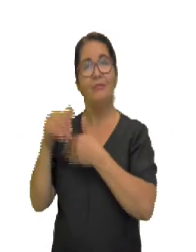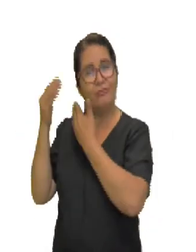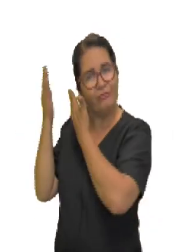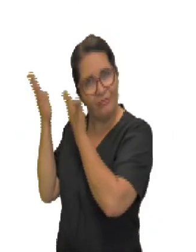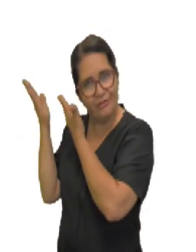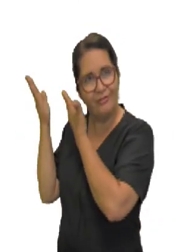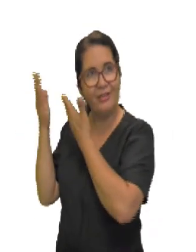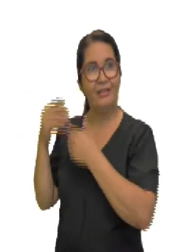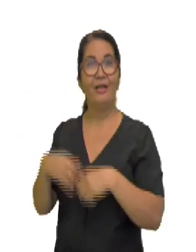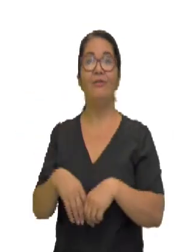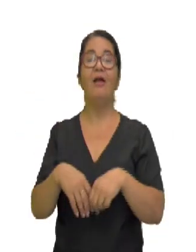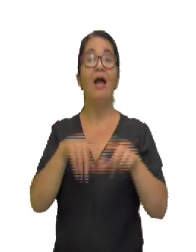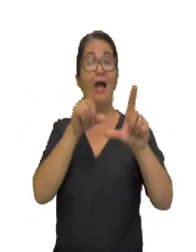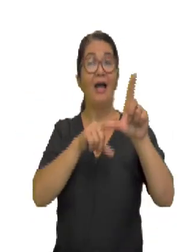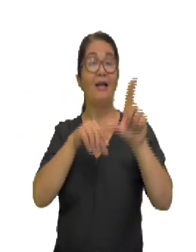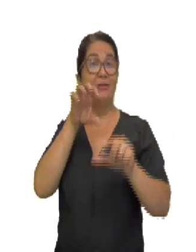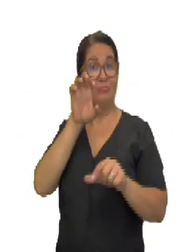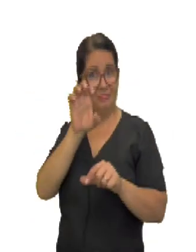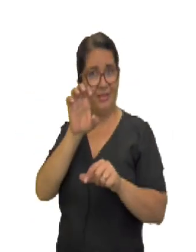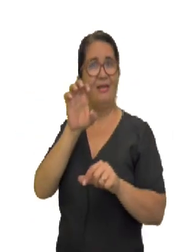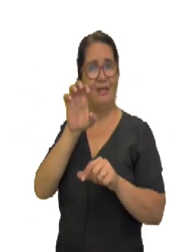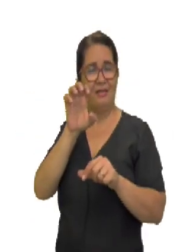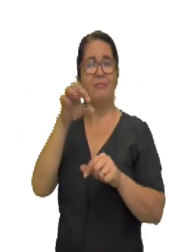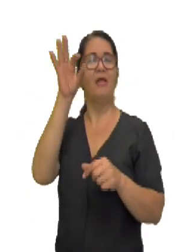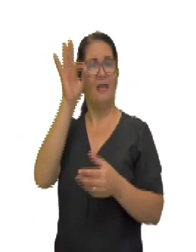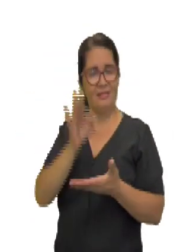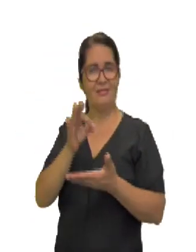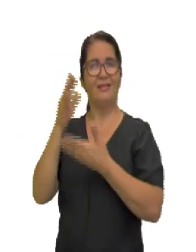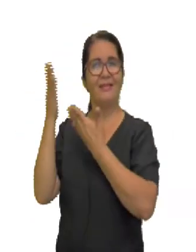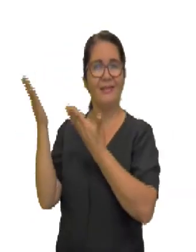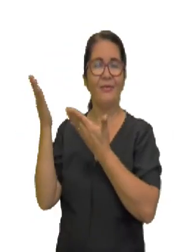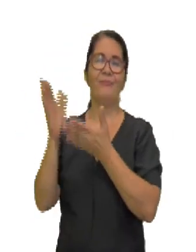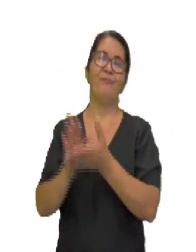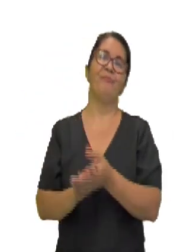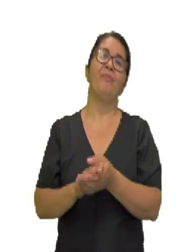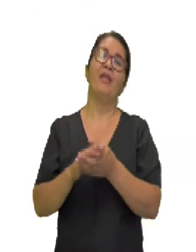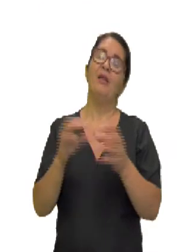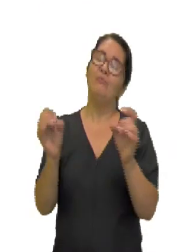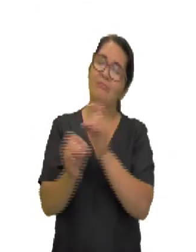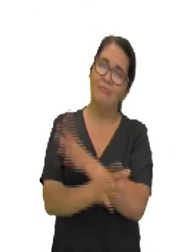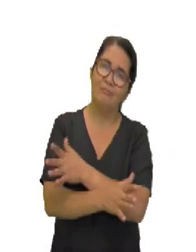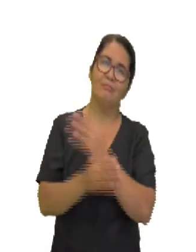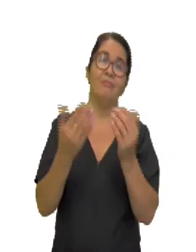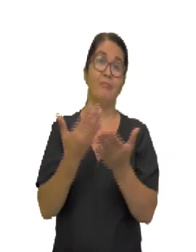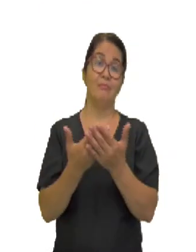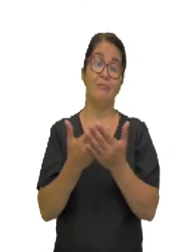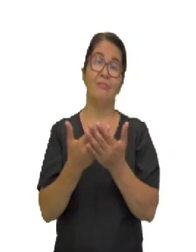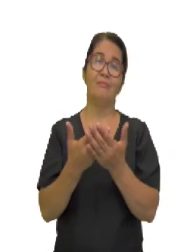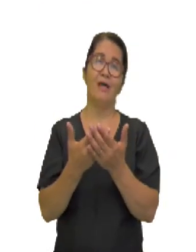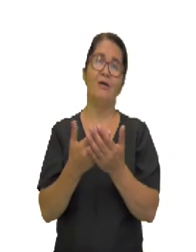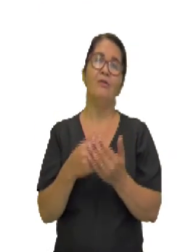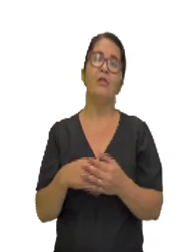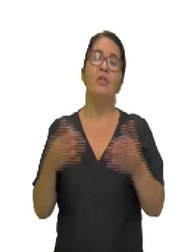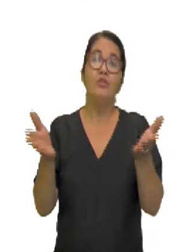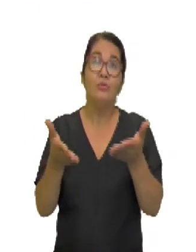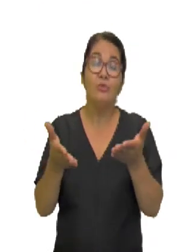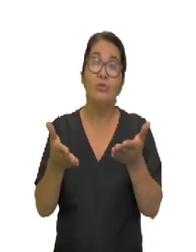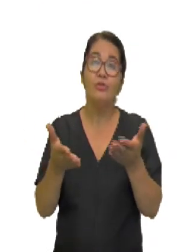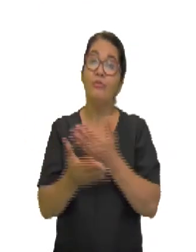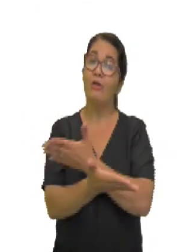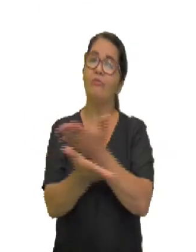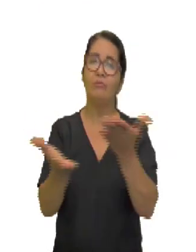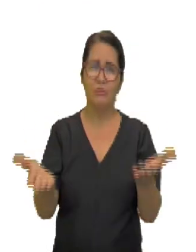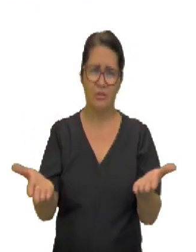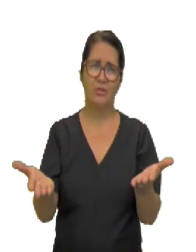Pronto. E aí, nós finalizamos nossa aula de hoje, nosso exercício. E agora é com vocês, estudantes. É